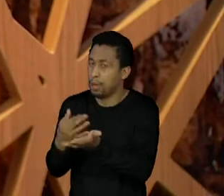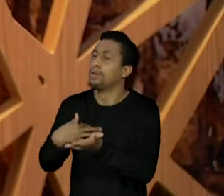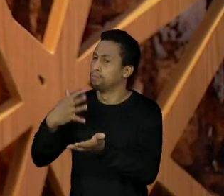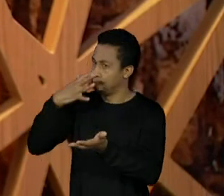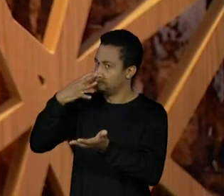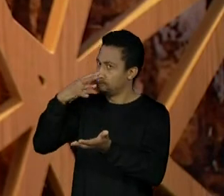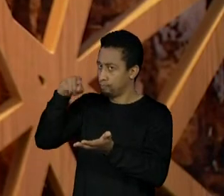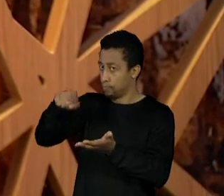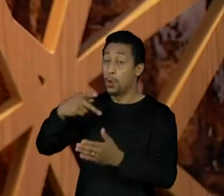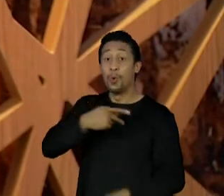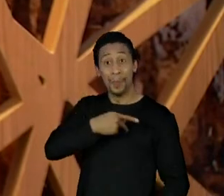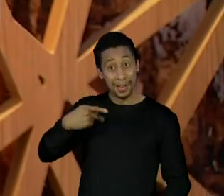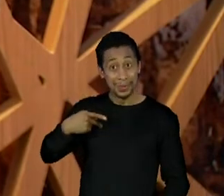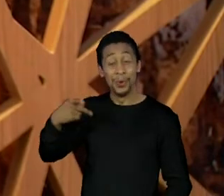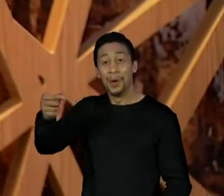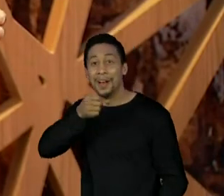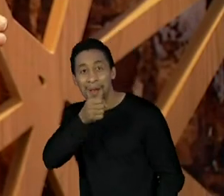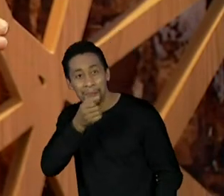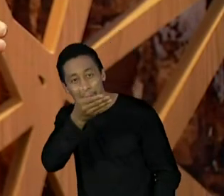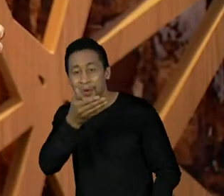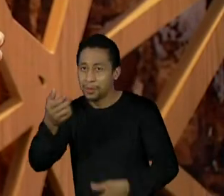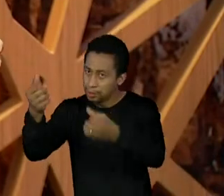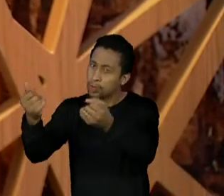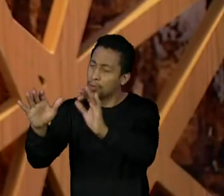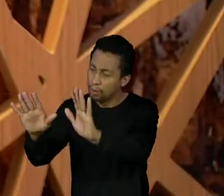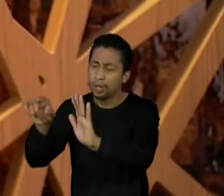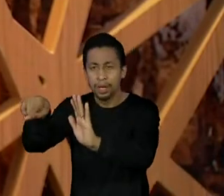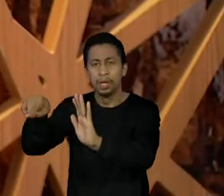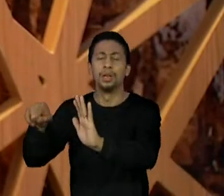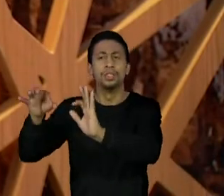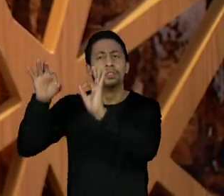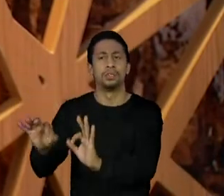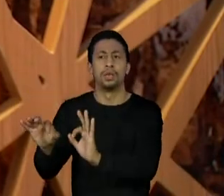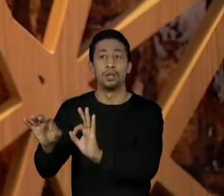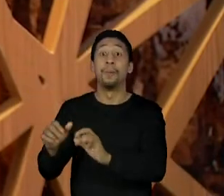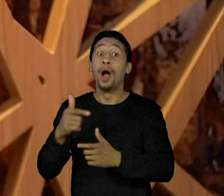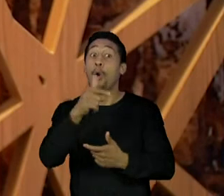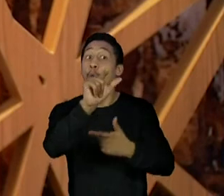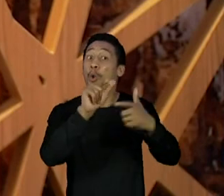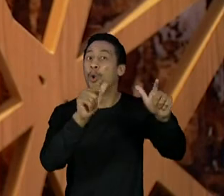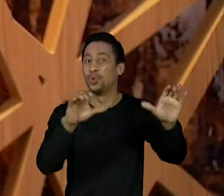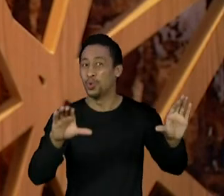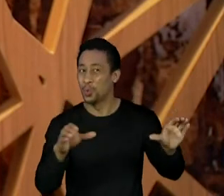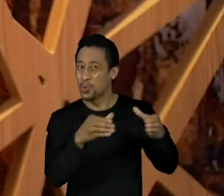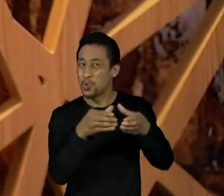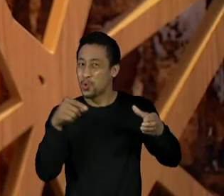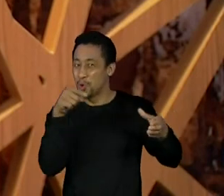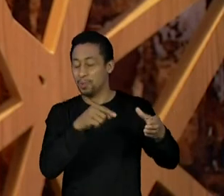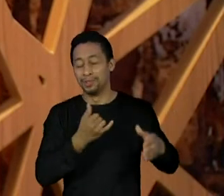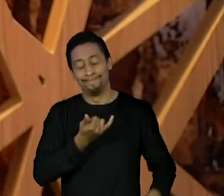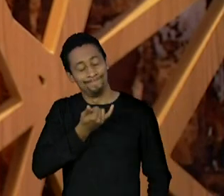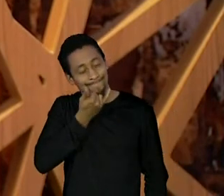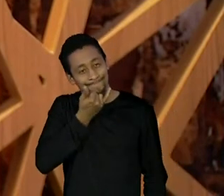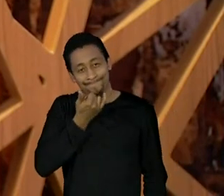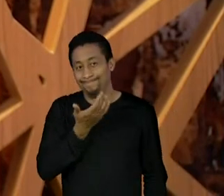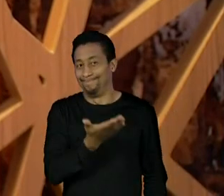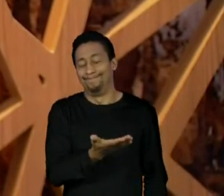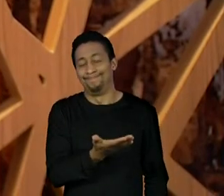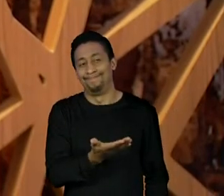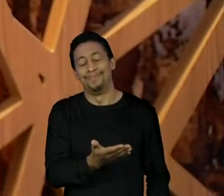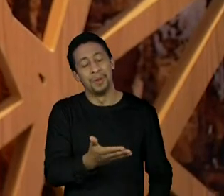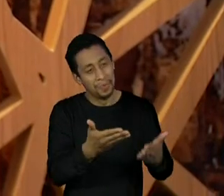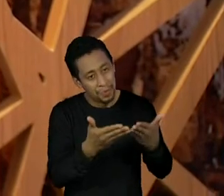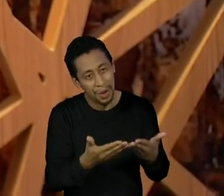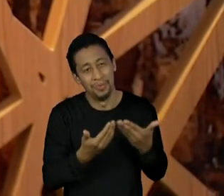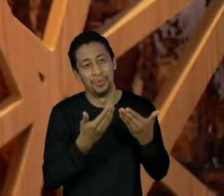pastor Henrique, que apareceu na reportagem, faz parte do setor honesto. Mas há um outro setor que eu peço, pelo amor de Deus, se